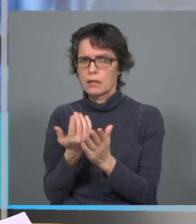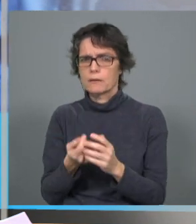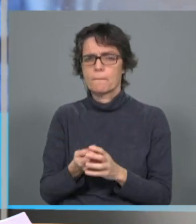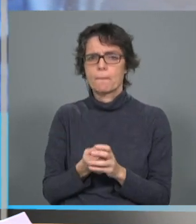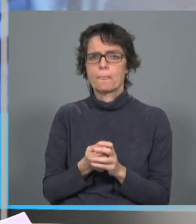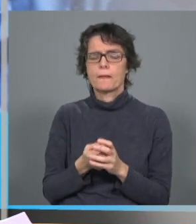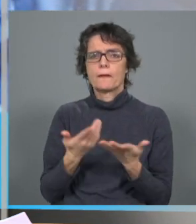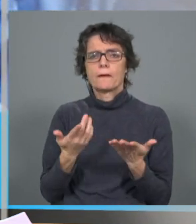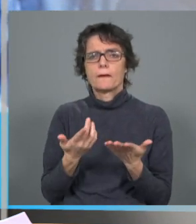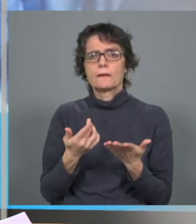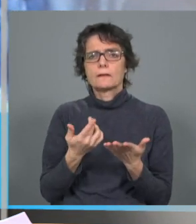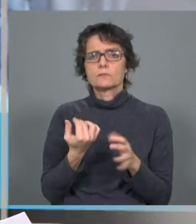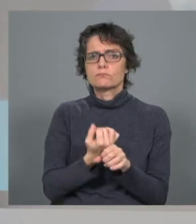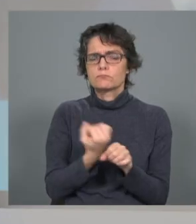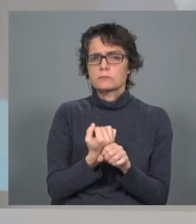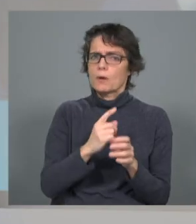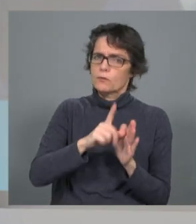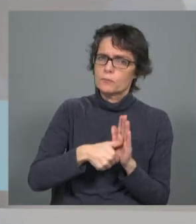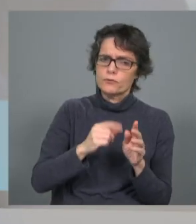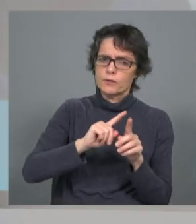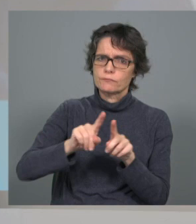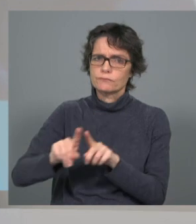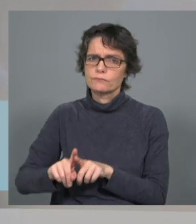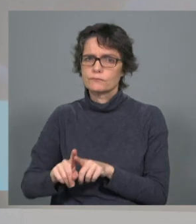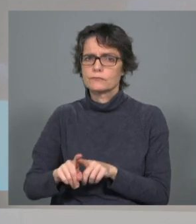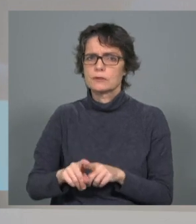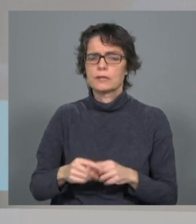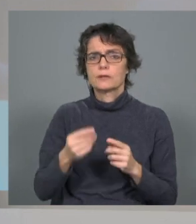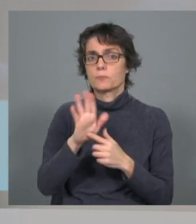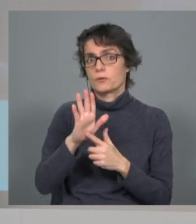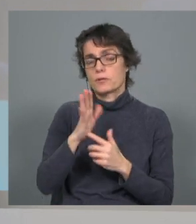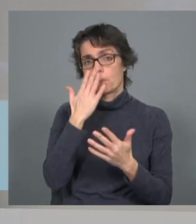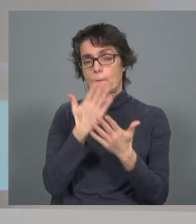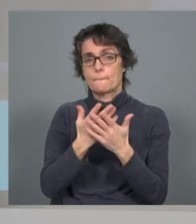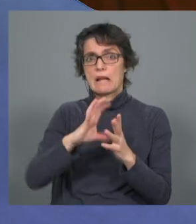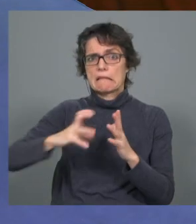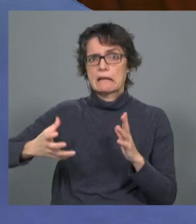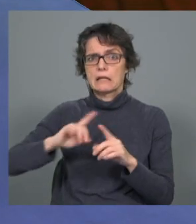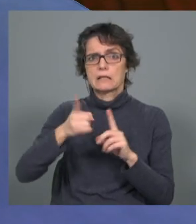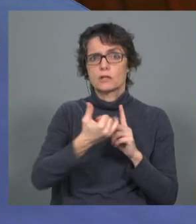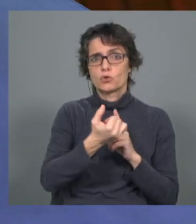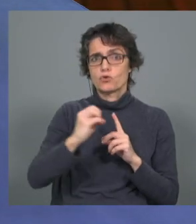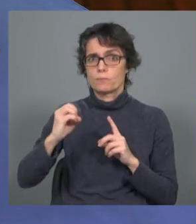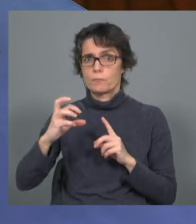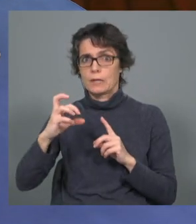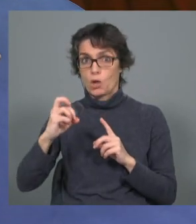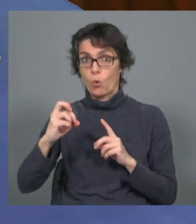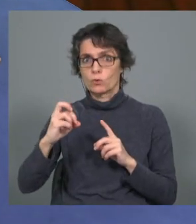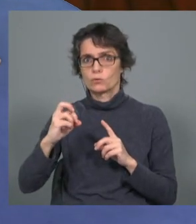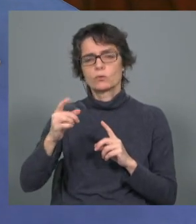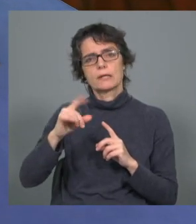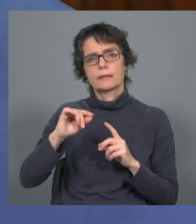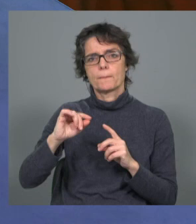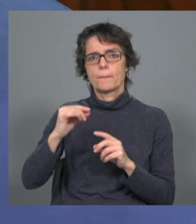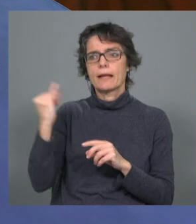que funcionou muito bem durante muito tempo, quando houve a crise de 2008, e depois na Cáritas